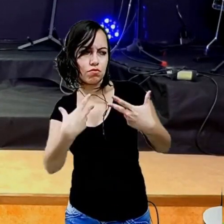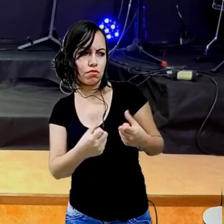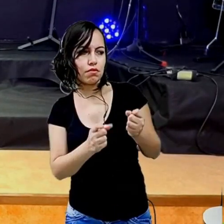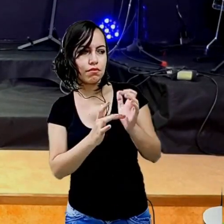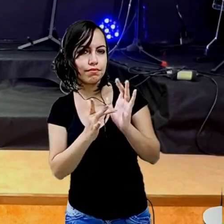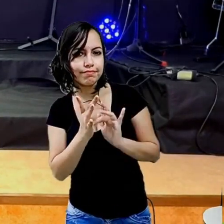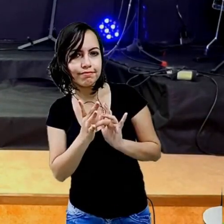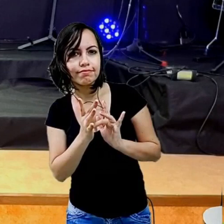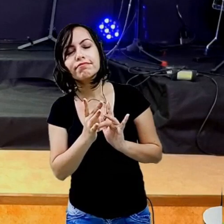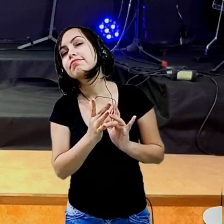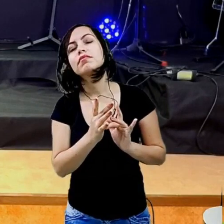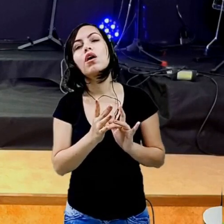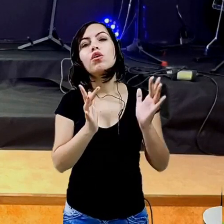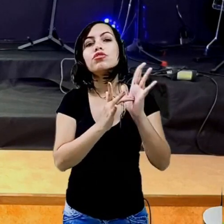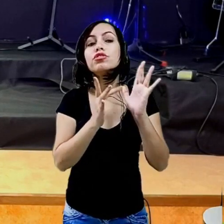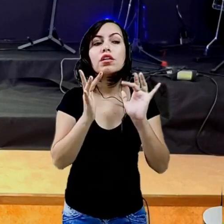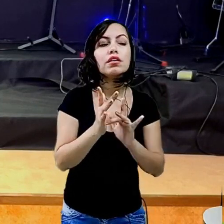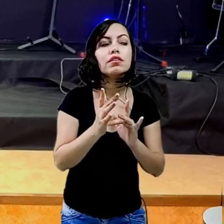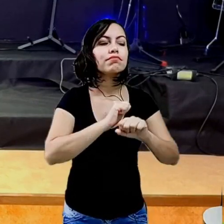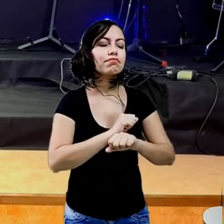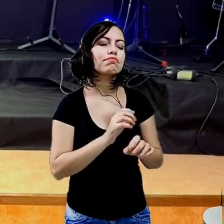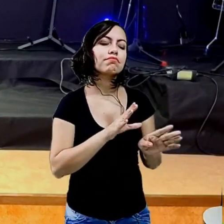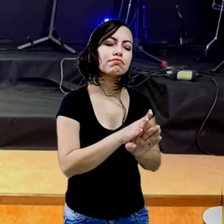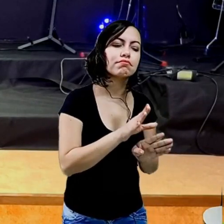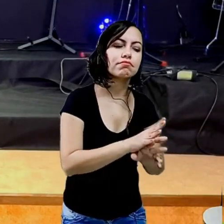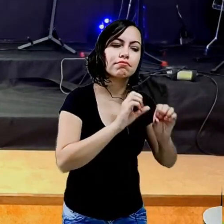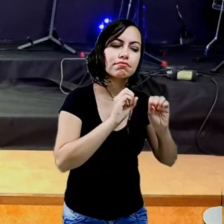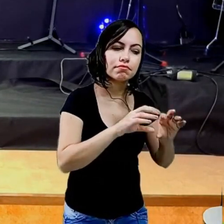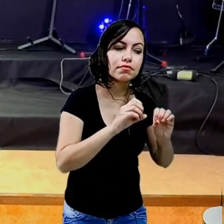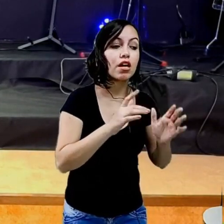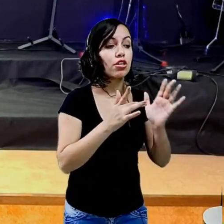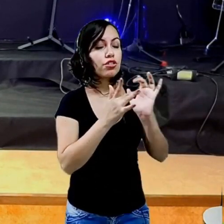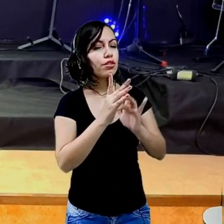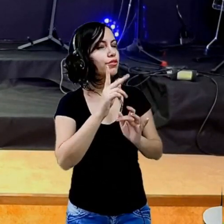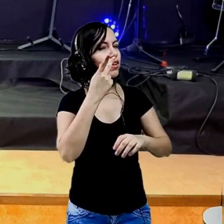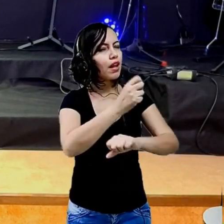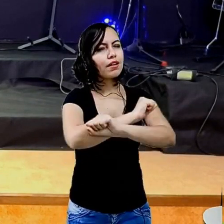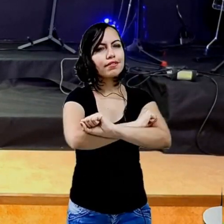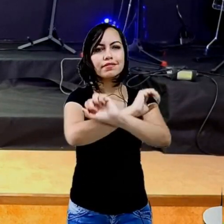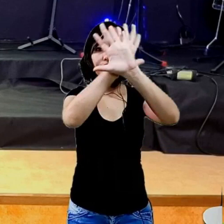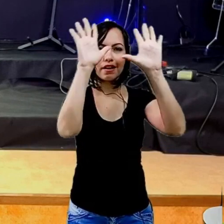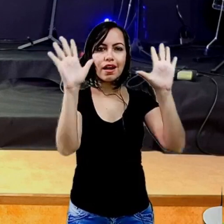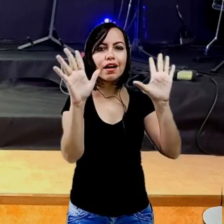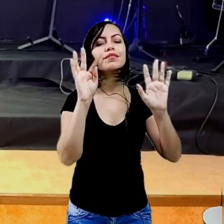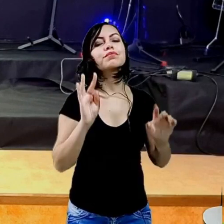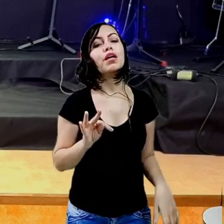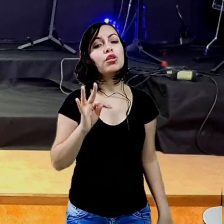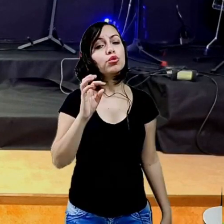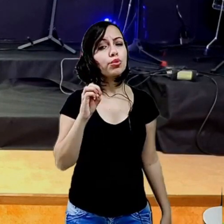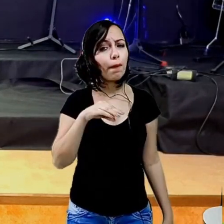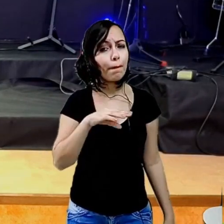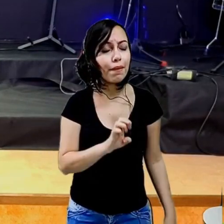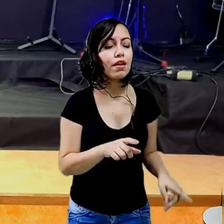Jesus esclarece, Jesus fala claramente para Tomé,